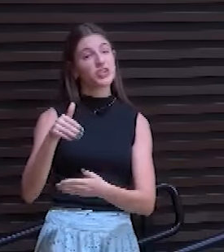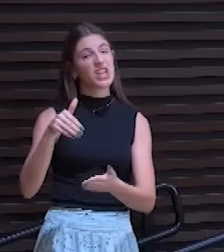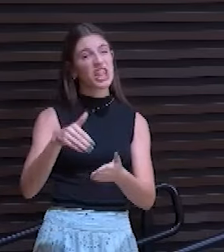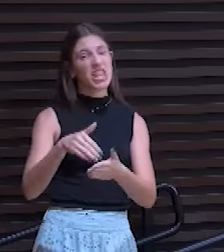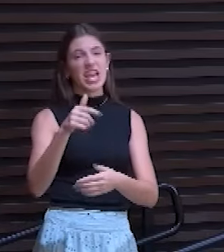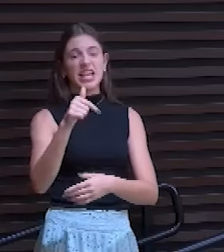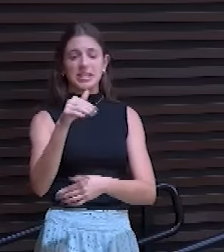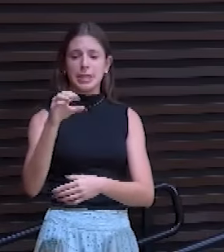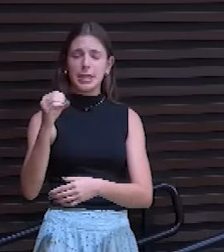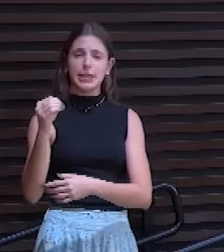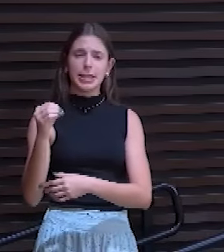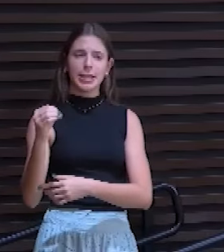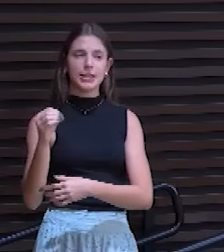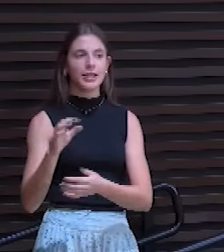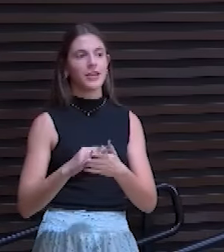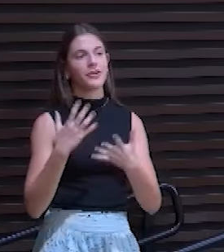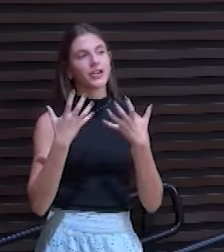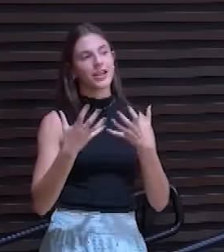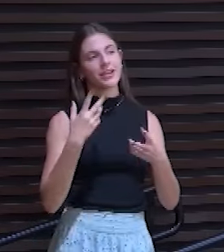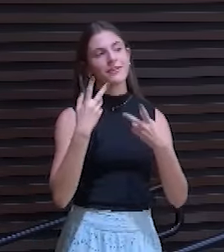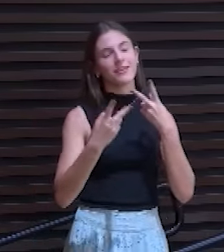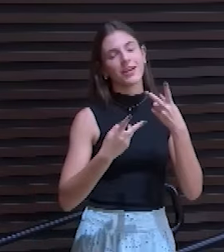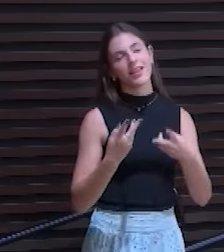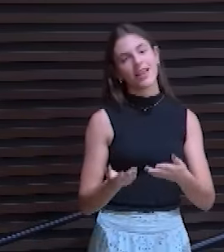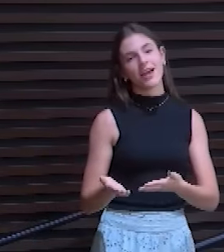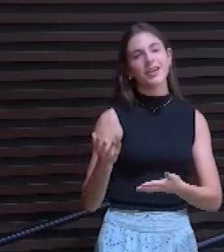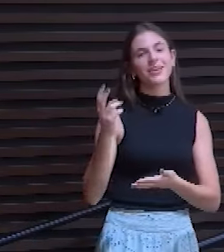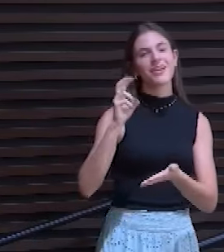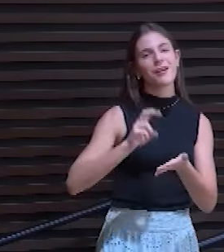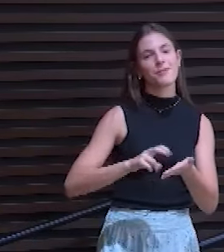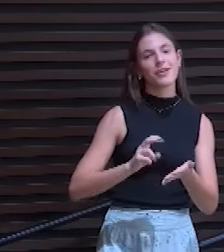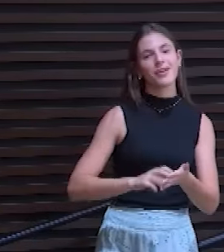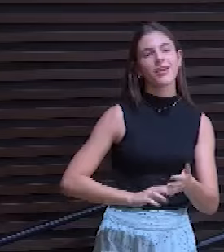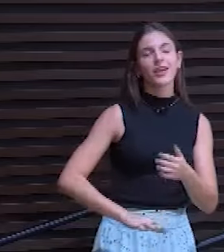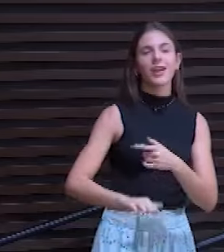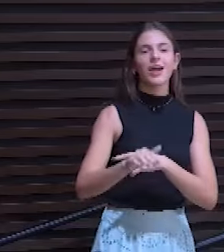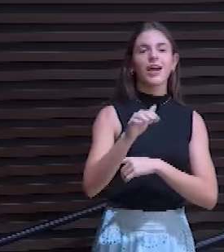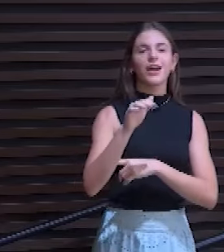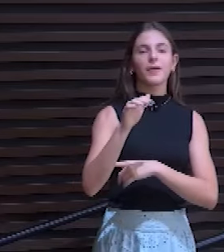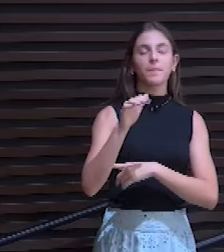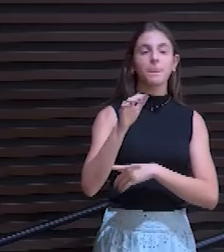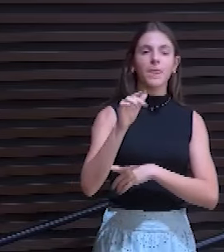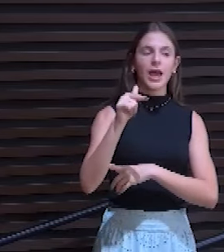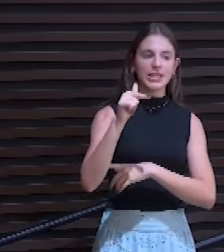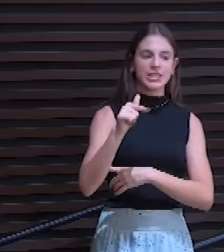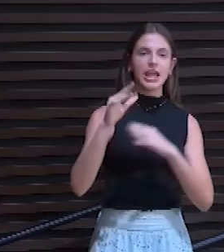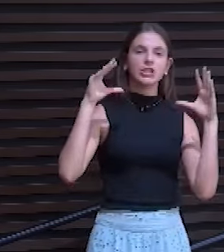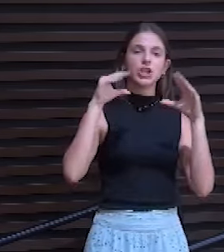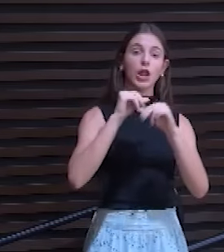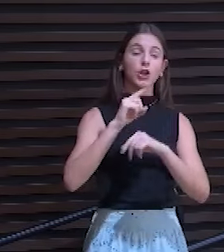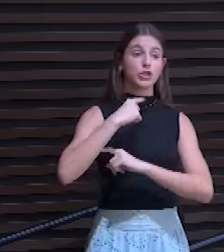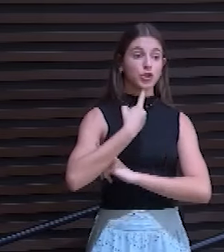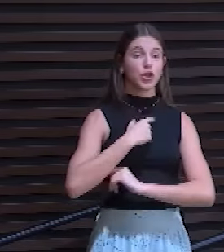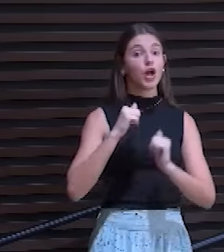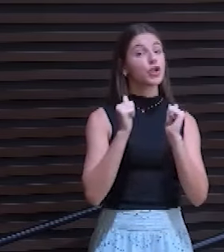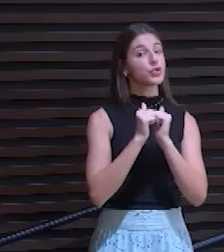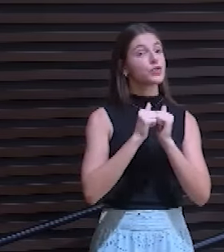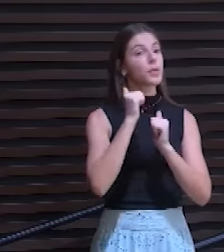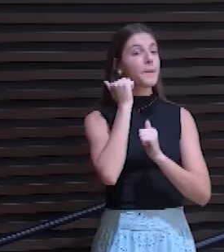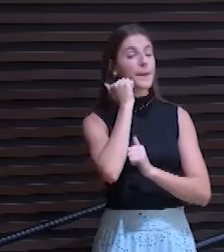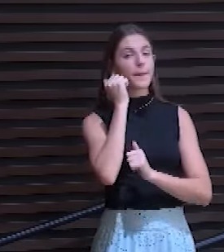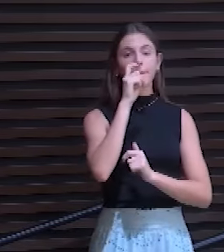levantou a mão, amanhã às 19h30, nós estamos aqui com os pais, nós estudamos